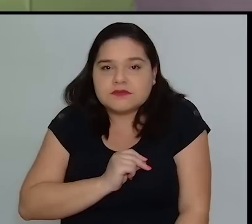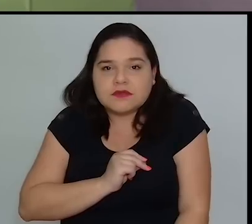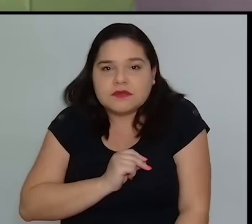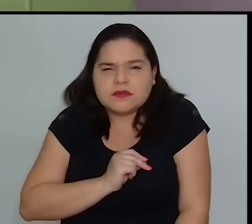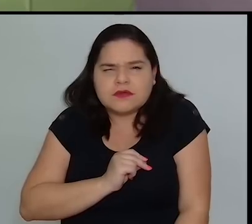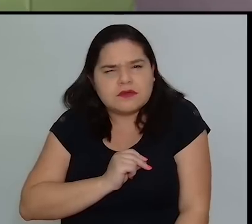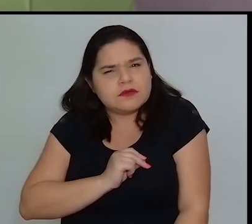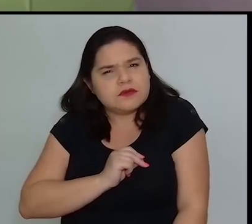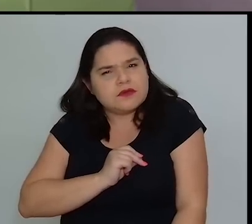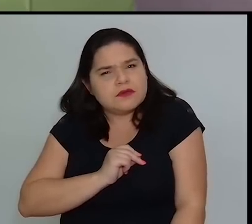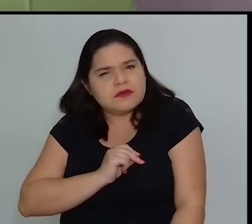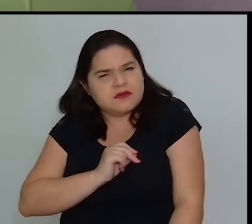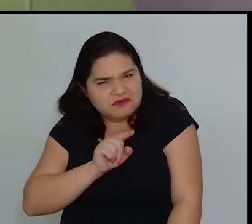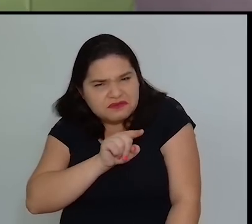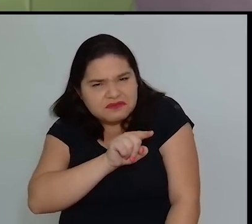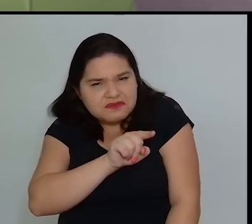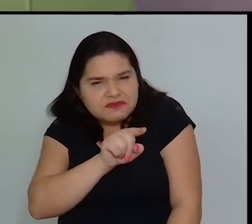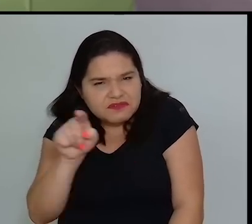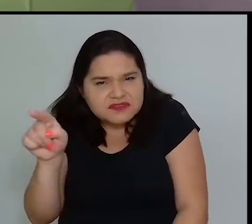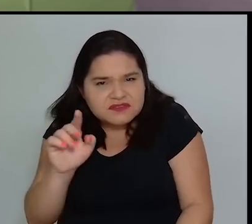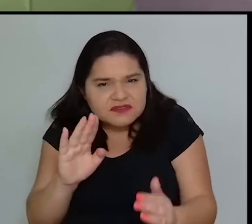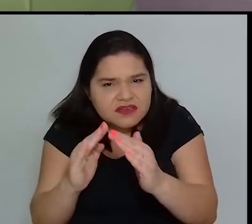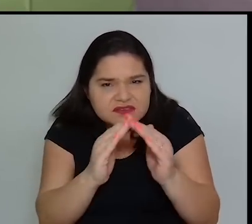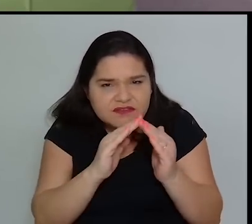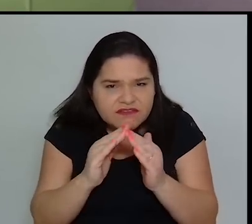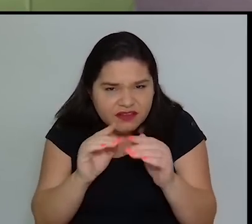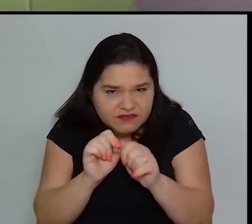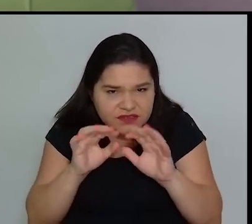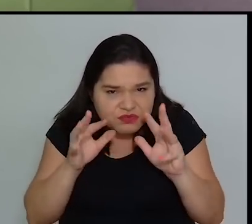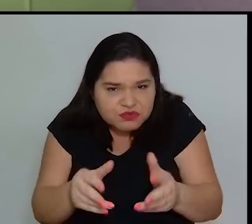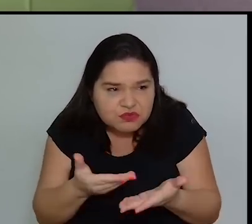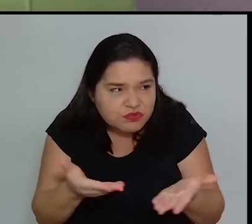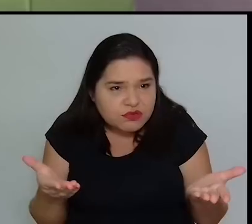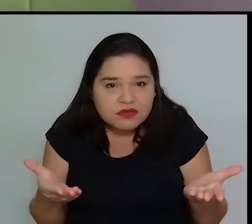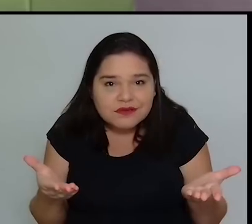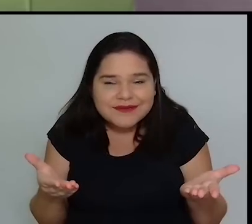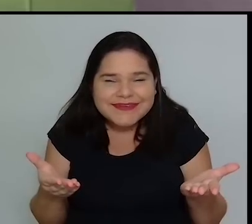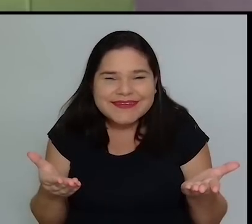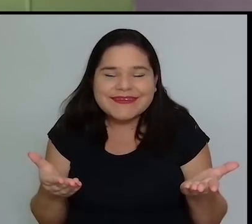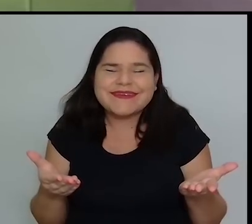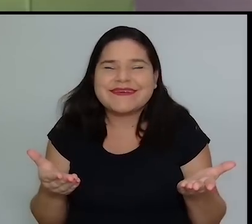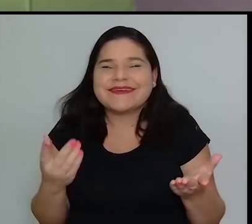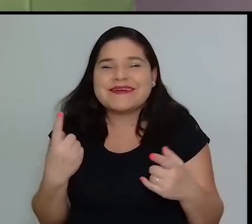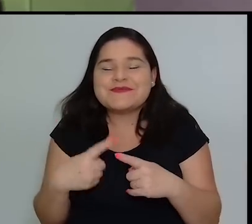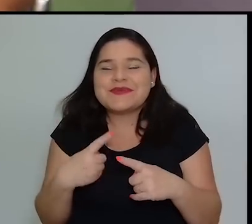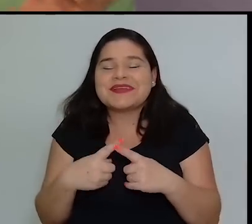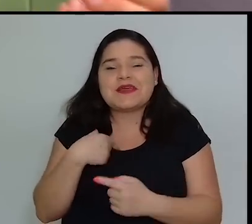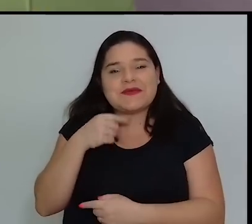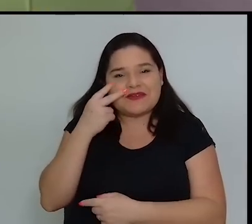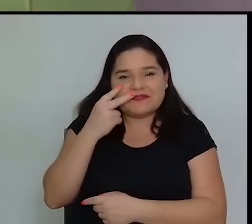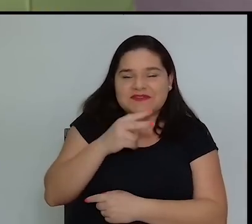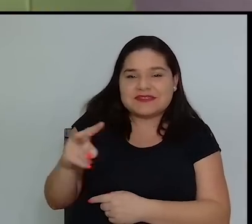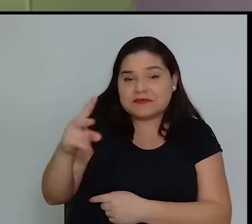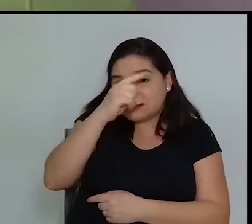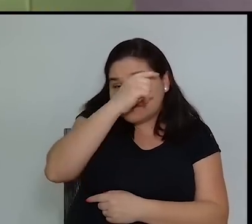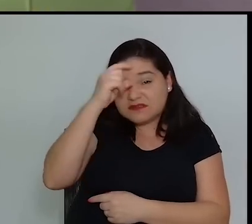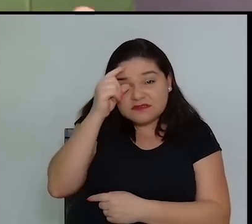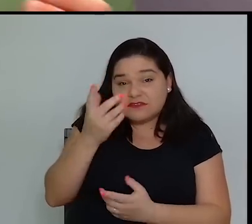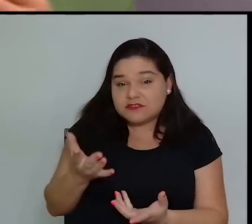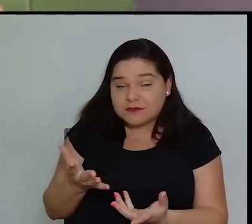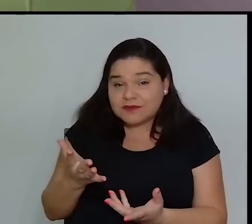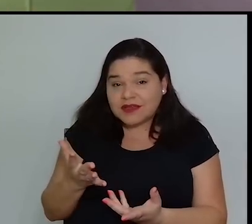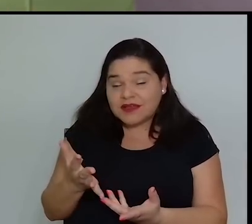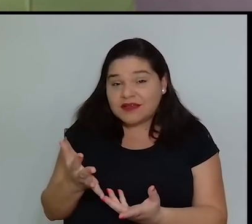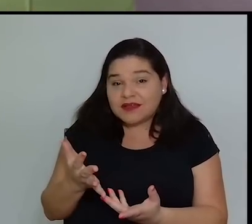mas são vocês mesmos na favela que fizeram tudo isso Porque existe uma visão e sistematizada né